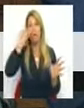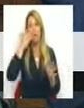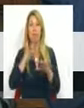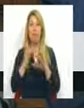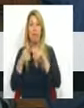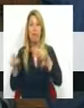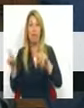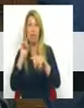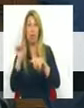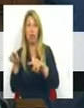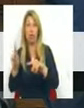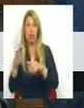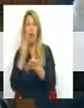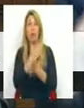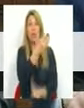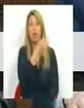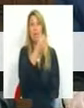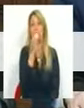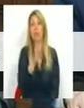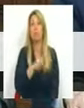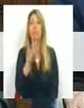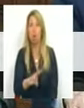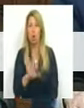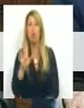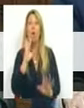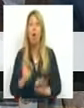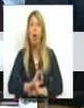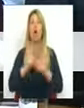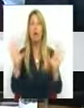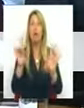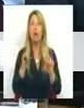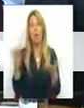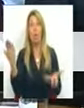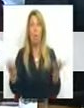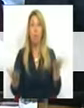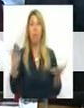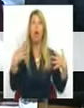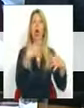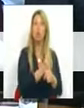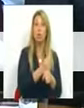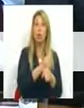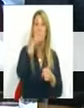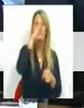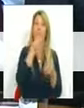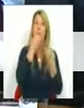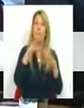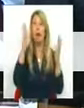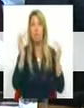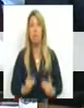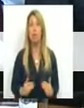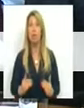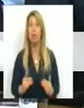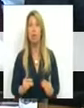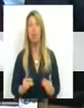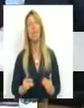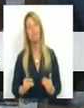700 milhões para qualquer um destes números. Para clarificar, comparado com a resolução, o Estado... perderia menos comparado, do que aquilo comparado, que